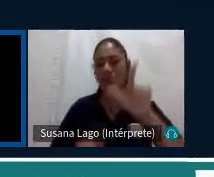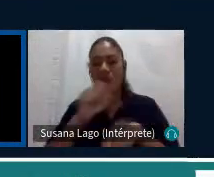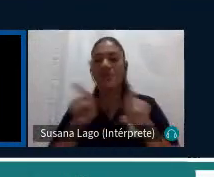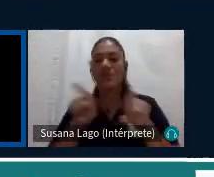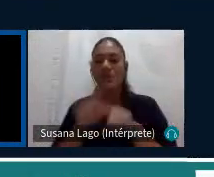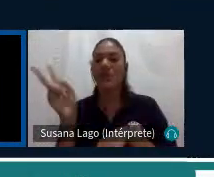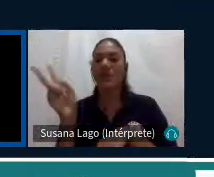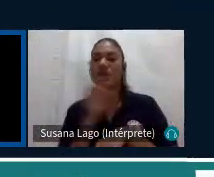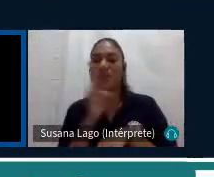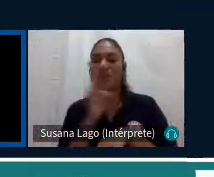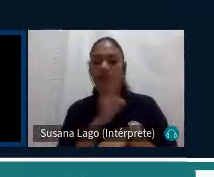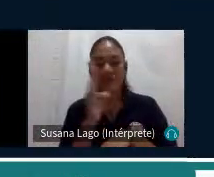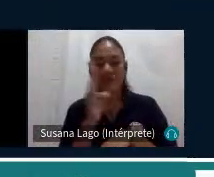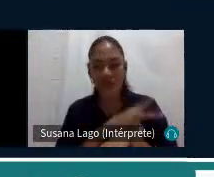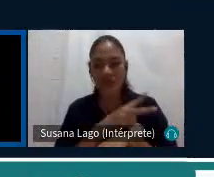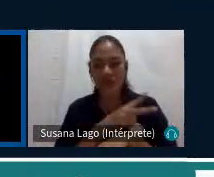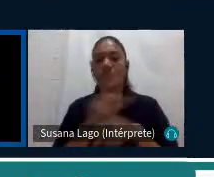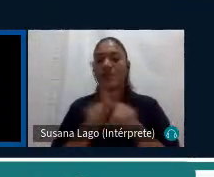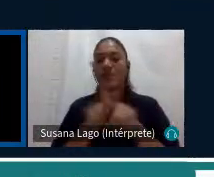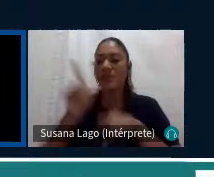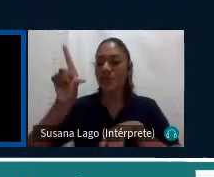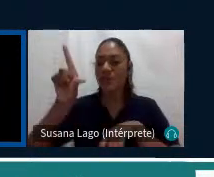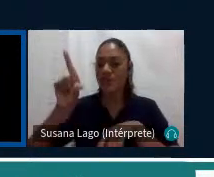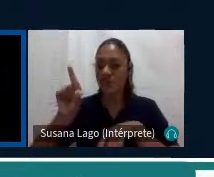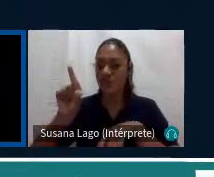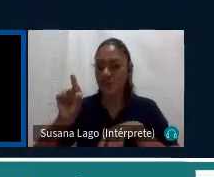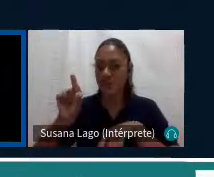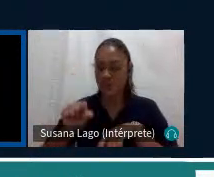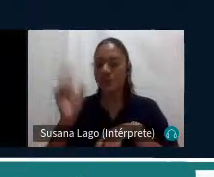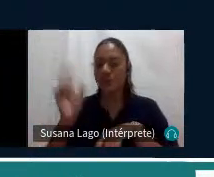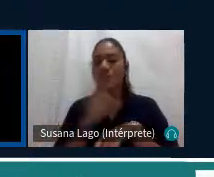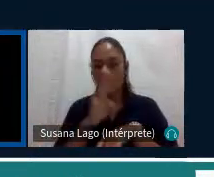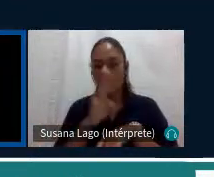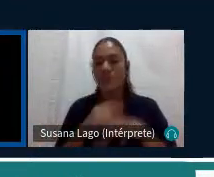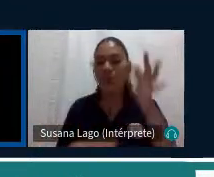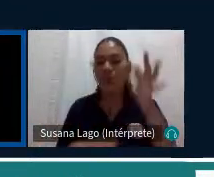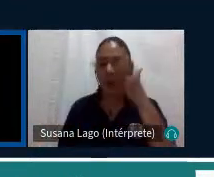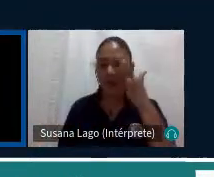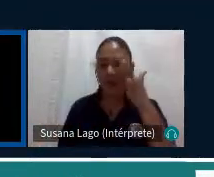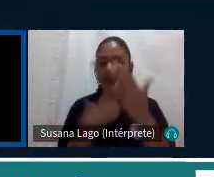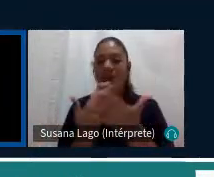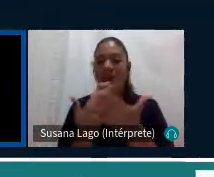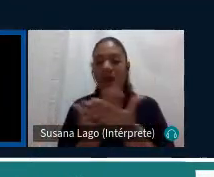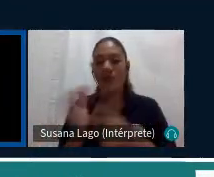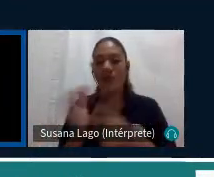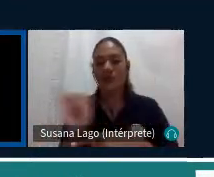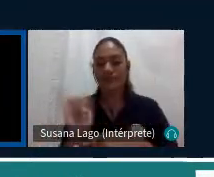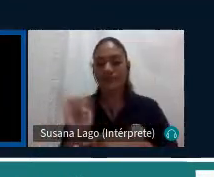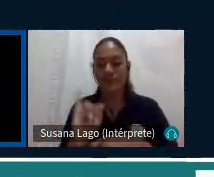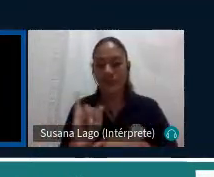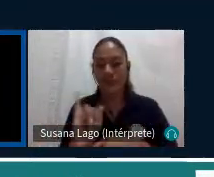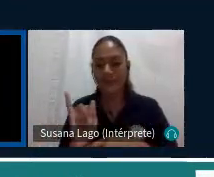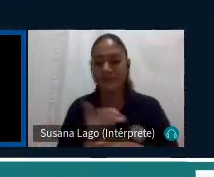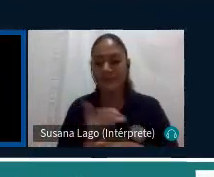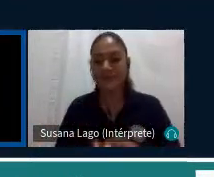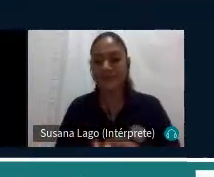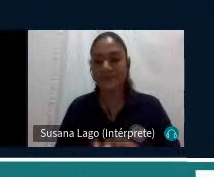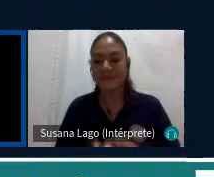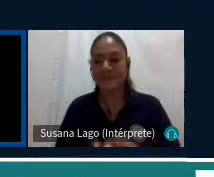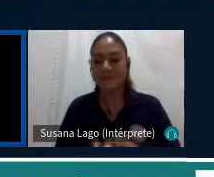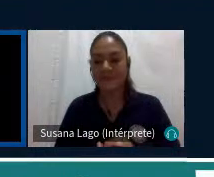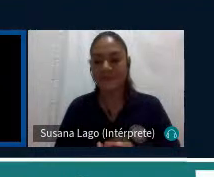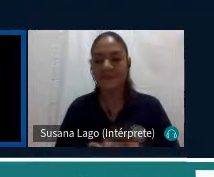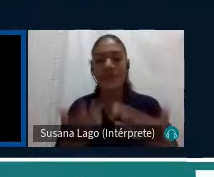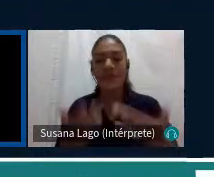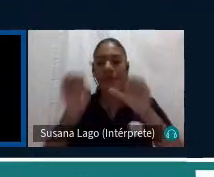velocidade. Tudo isso que você pode ver na aula. E aí, esse sistema é um sistema. Também pode ser uma